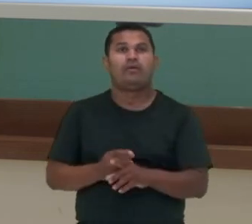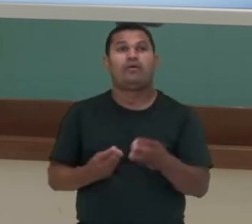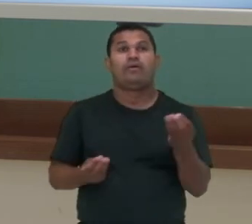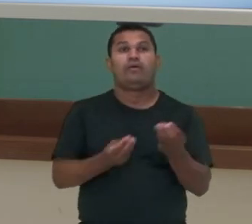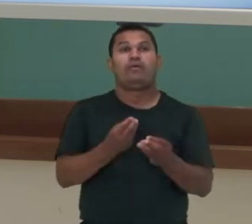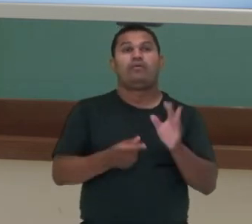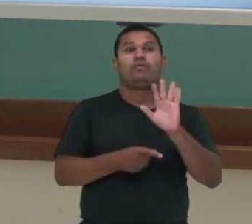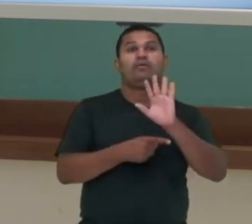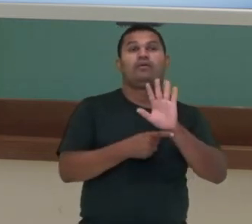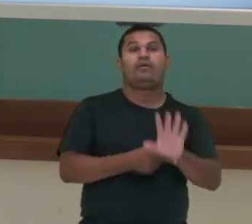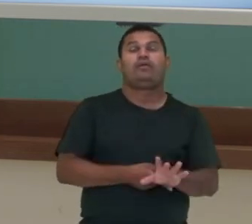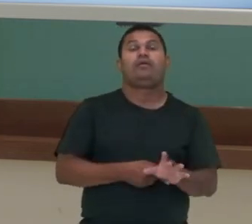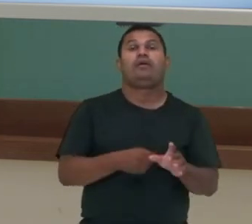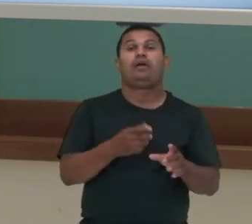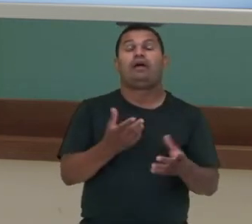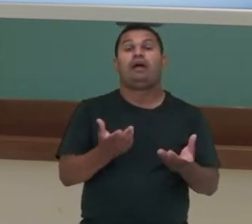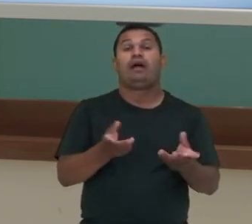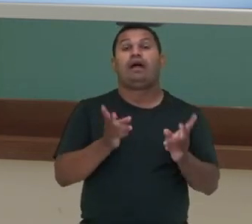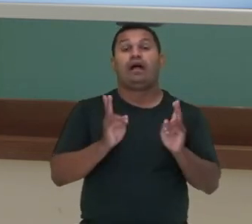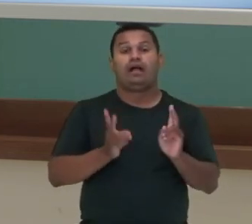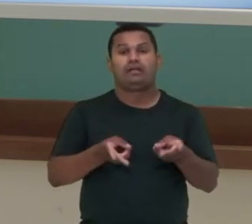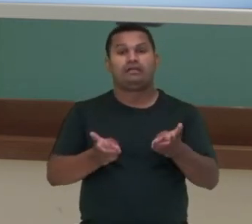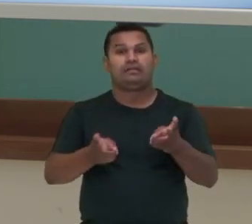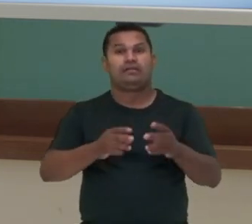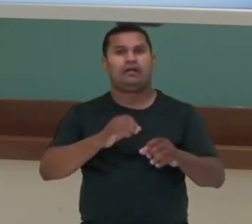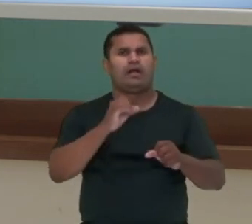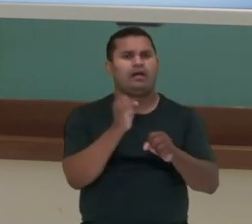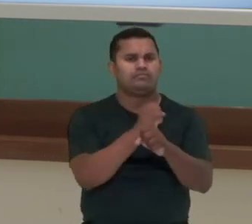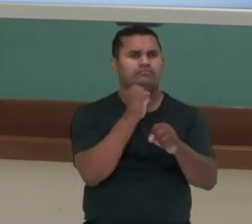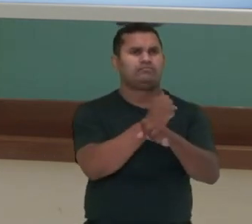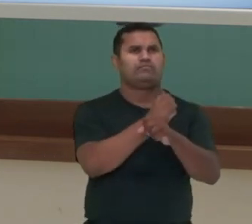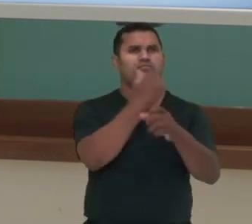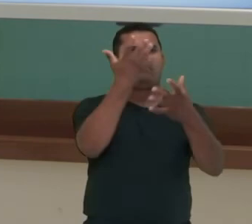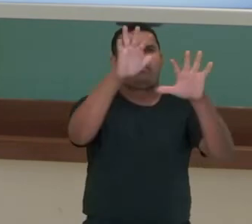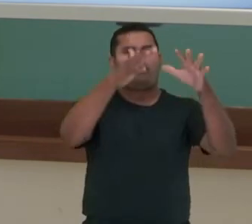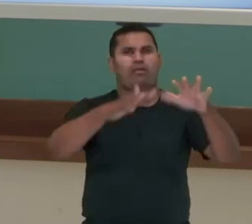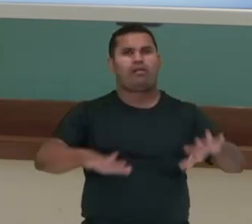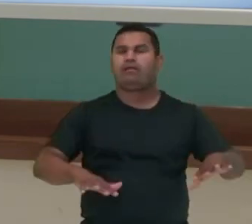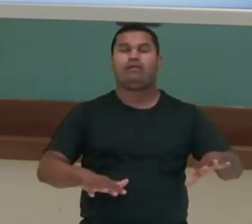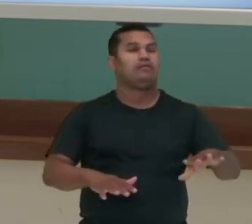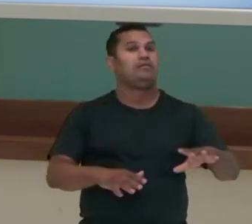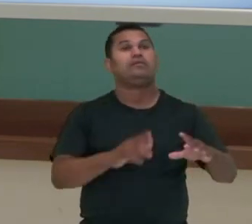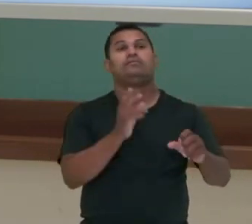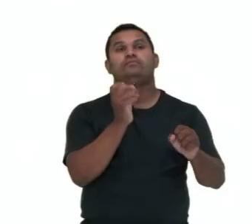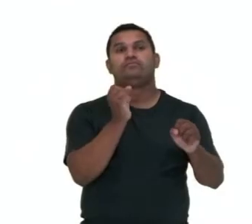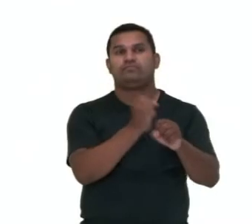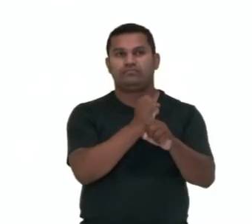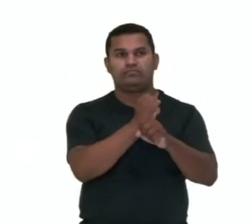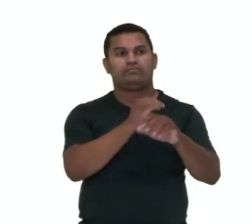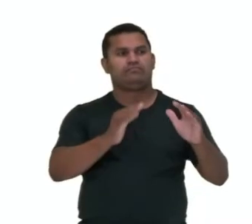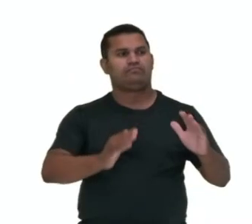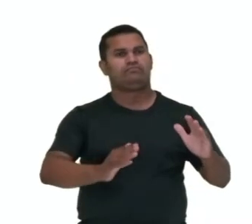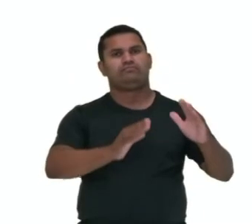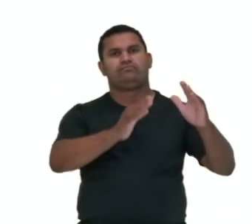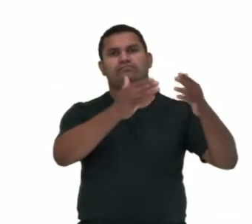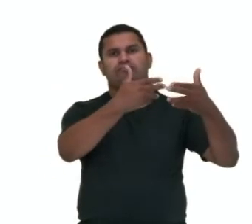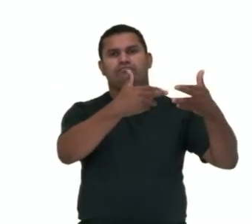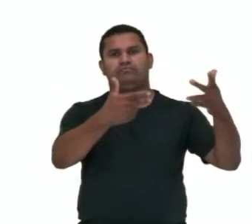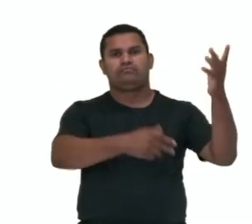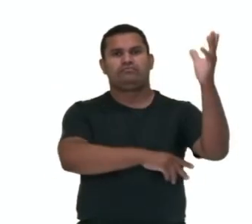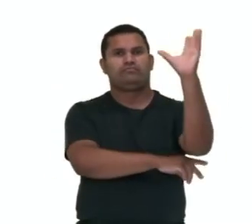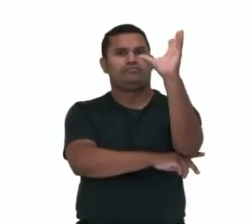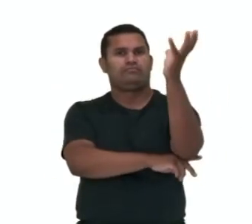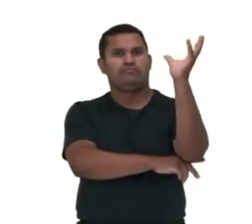sustentável está ligada também à criação das reservas da biosfera. Aqui nós temos a Mata Atlântica, então, como um exemplo,